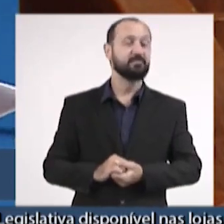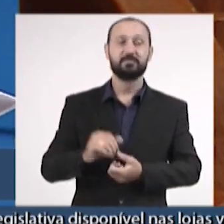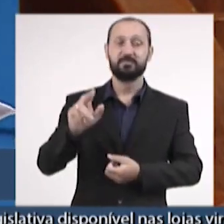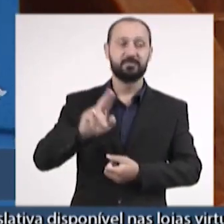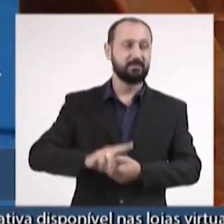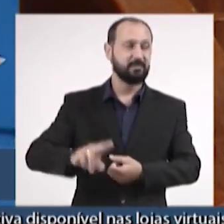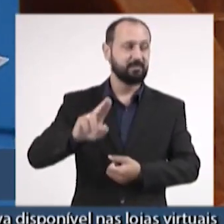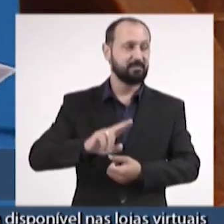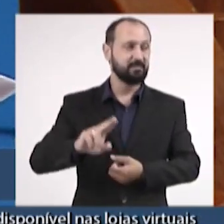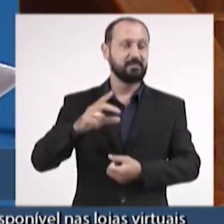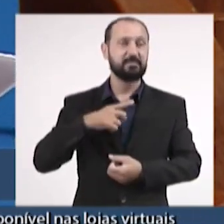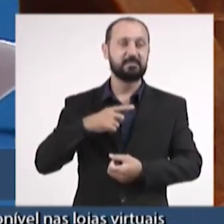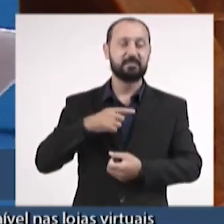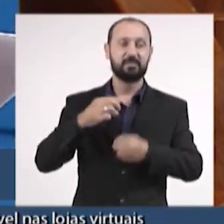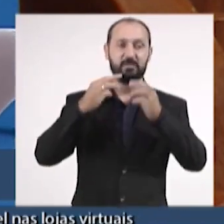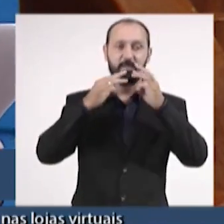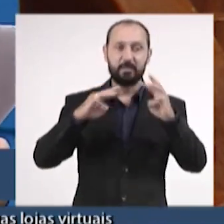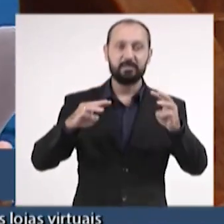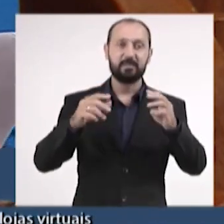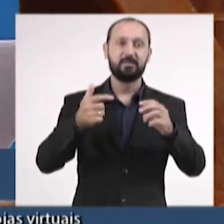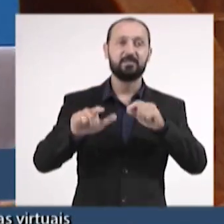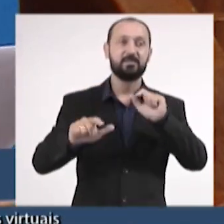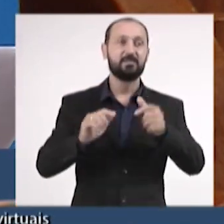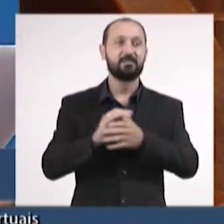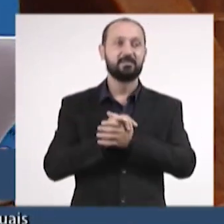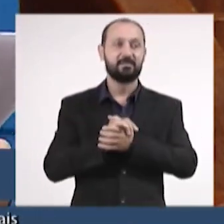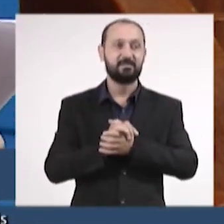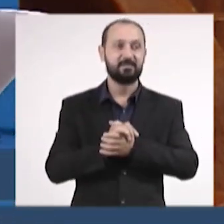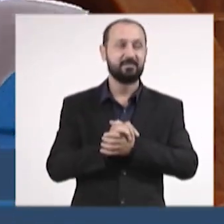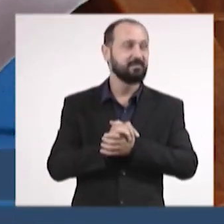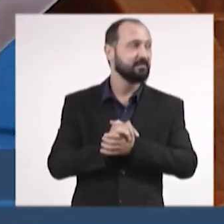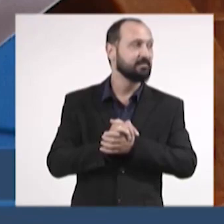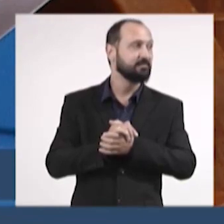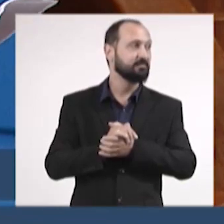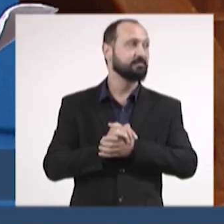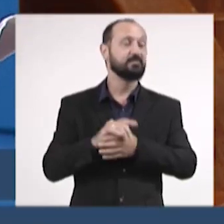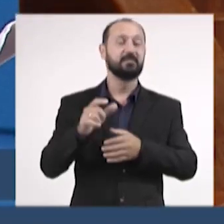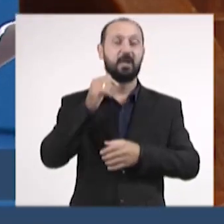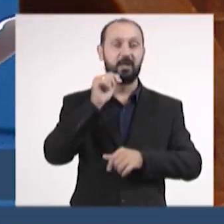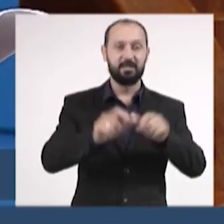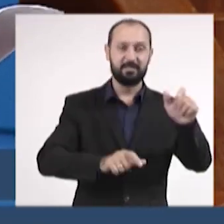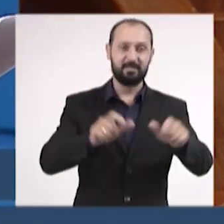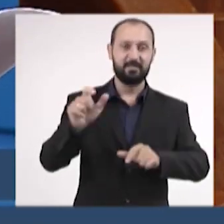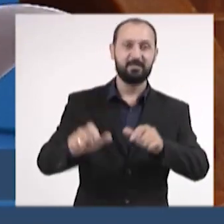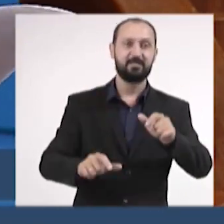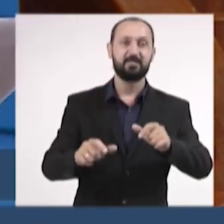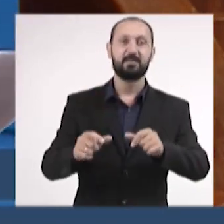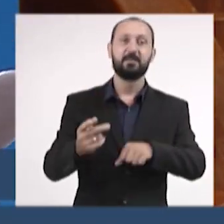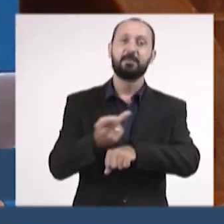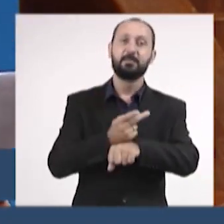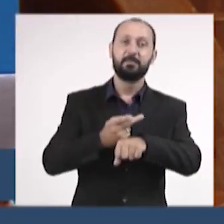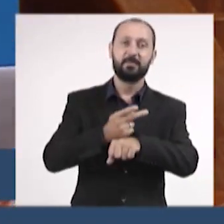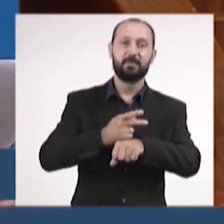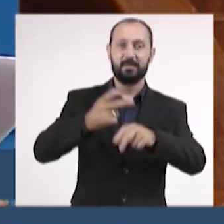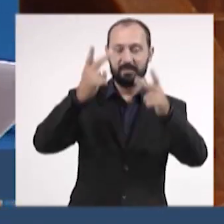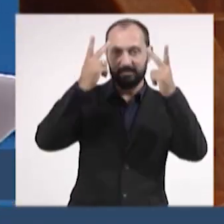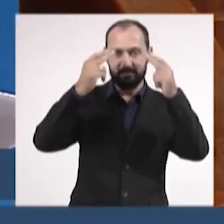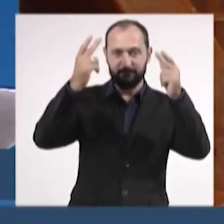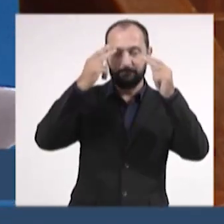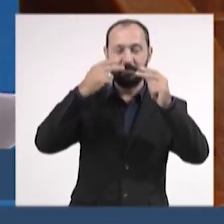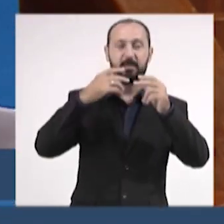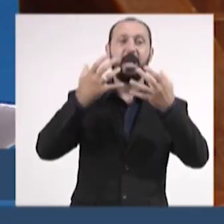da repetição de mensagens de objetificação, de inferiorização das mulheres, buscam naturalizar